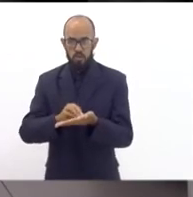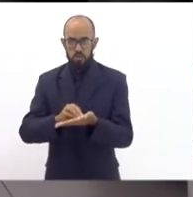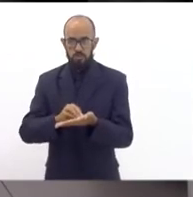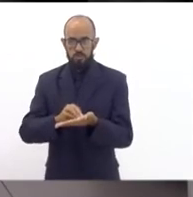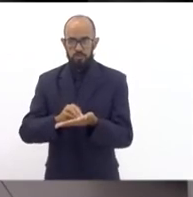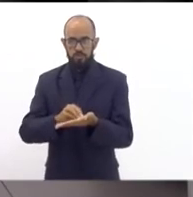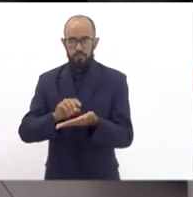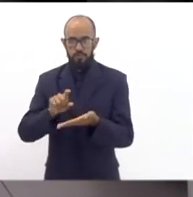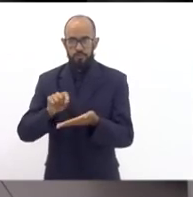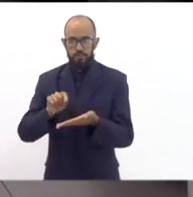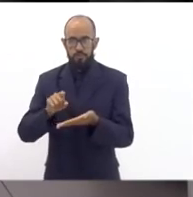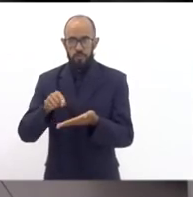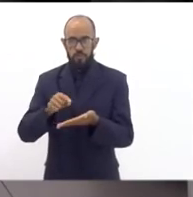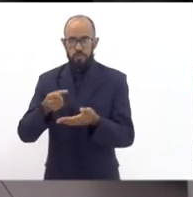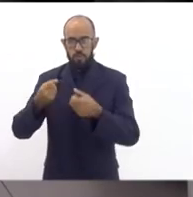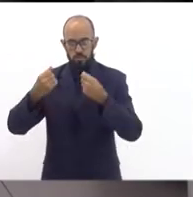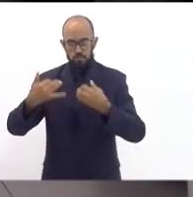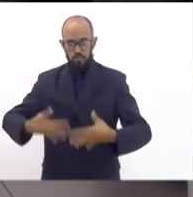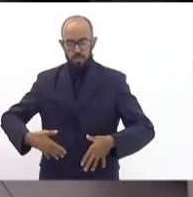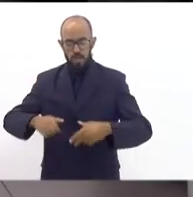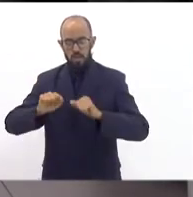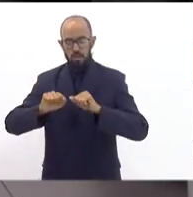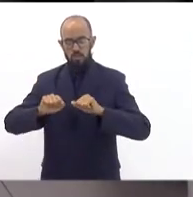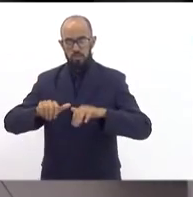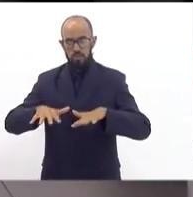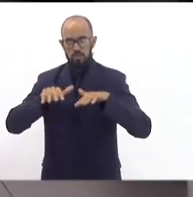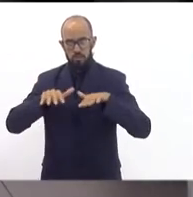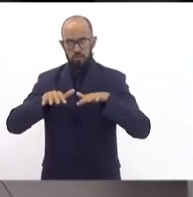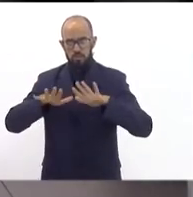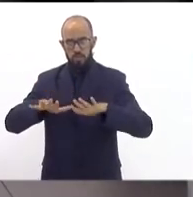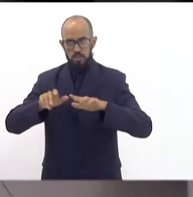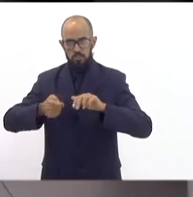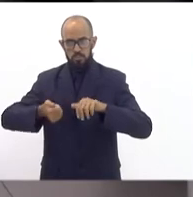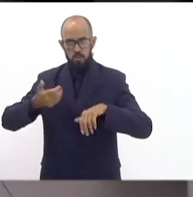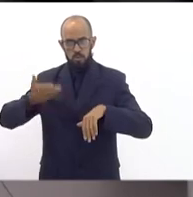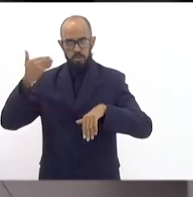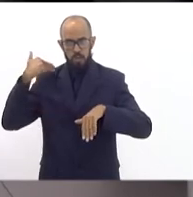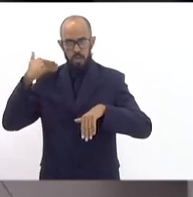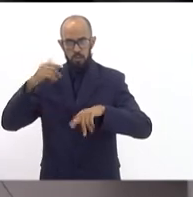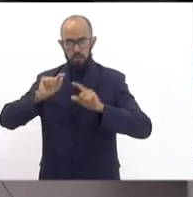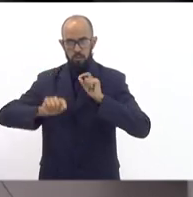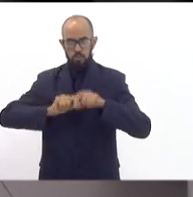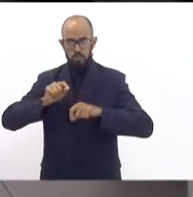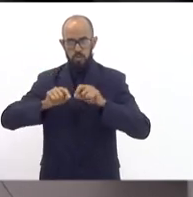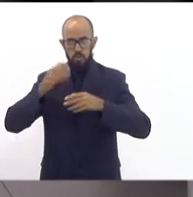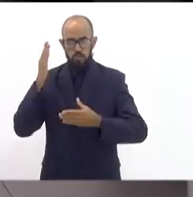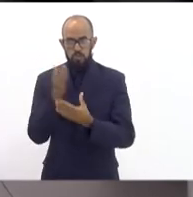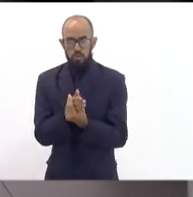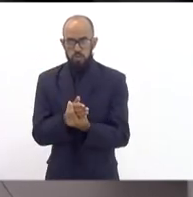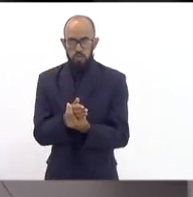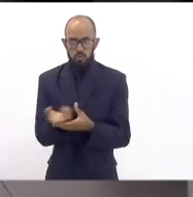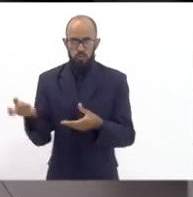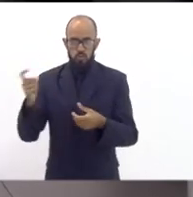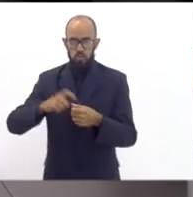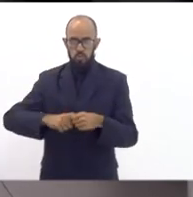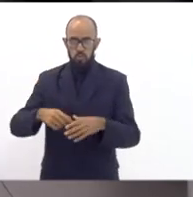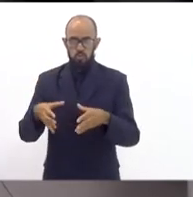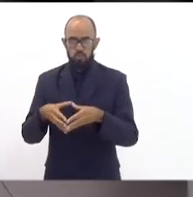foi sobrestado na última decisão plenária, mas há pouco tempo, né, o processo retornou para o corpo